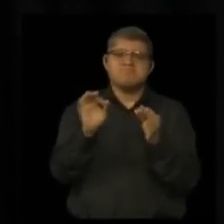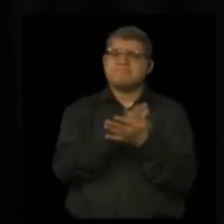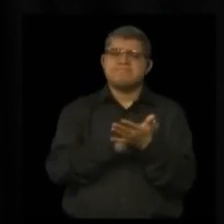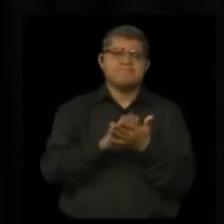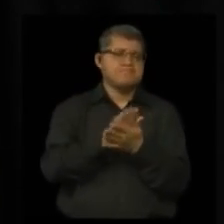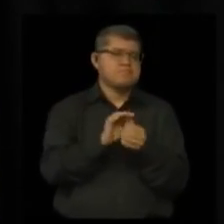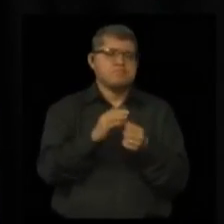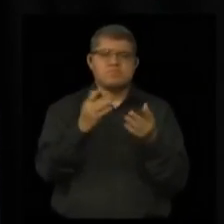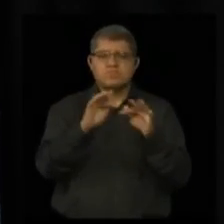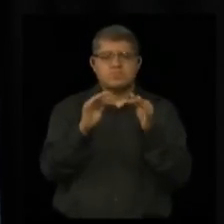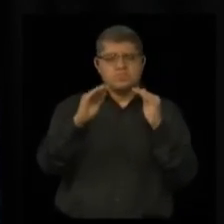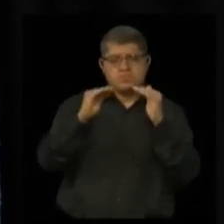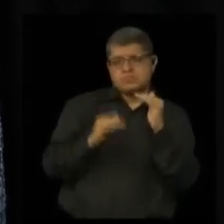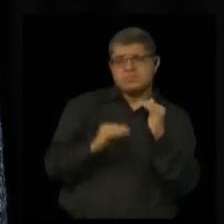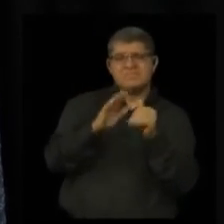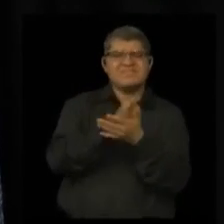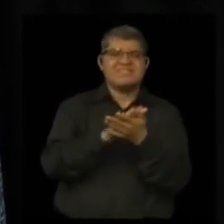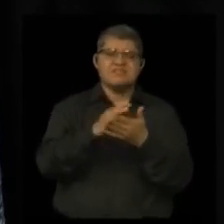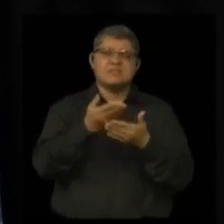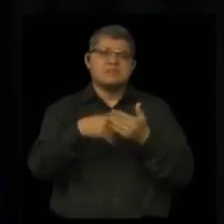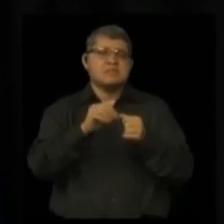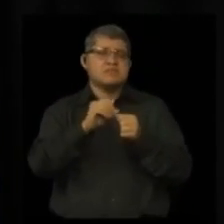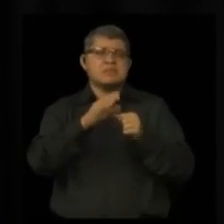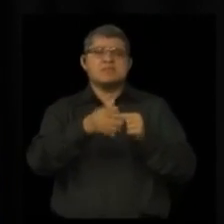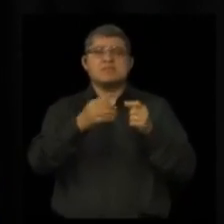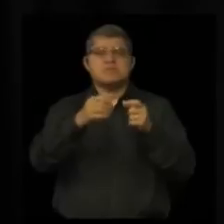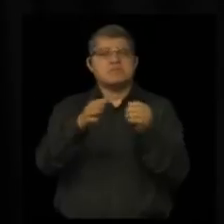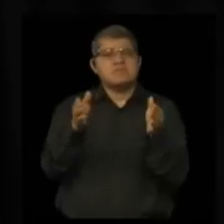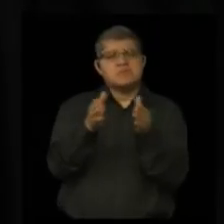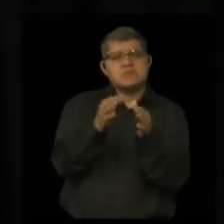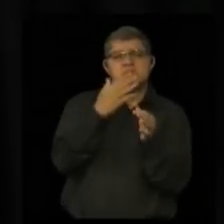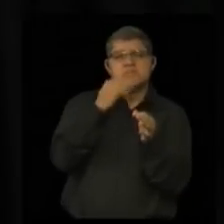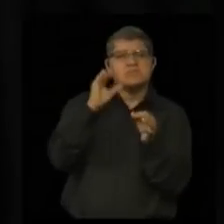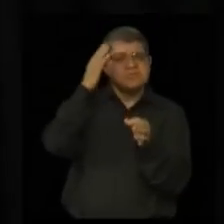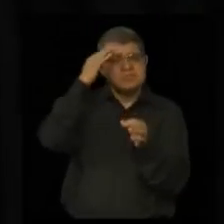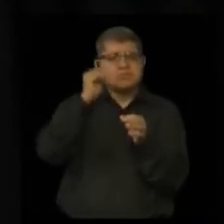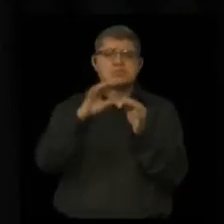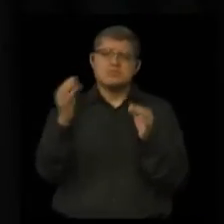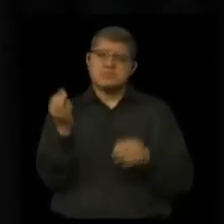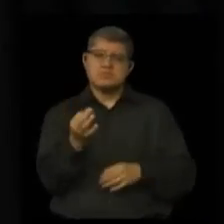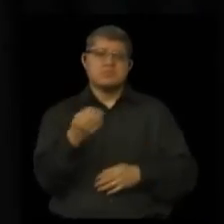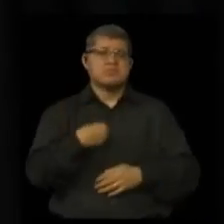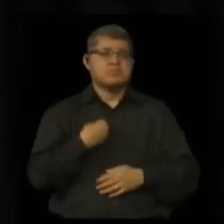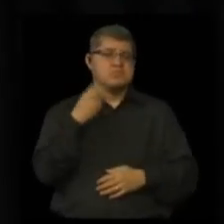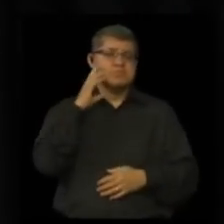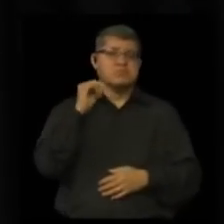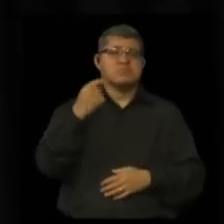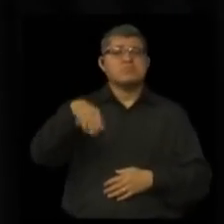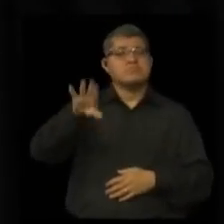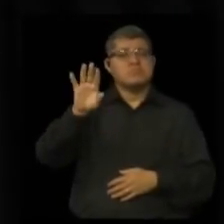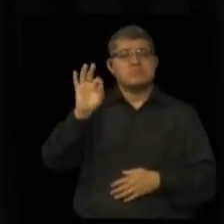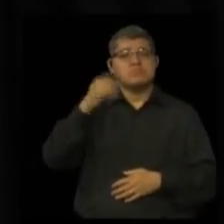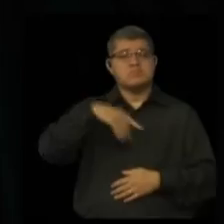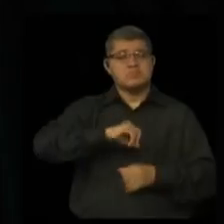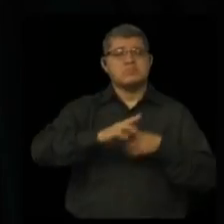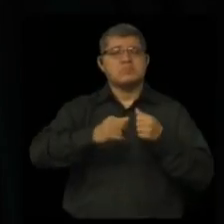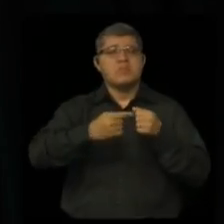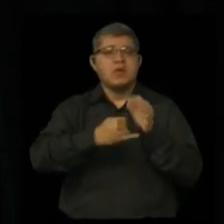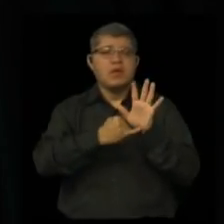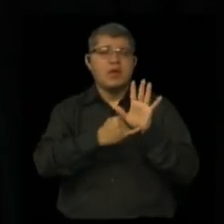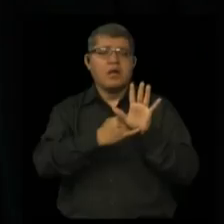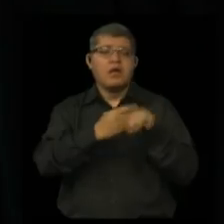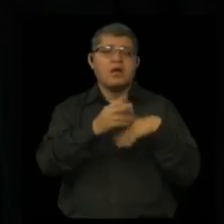nenhum. Isso não me diminui em nada em fazer em lugares pequenos. Portanto, que tenha qualidade, né? Então, nós temos em